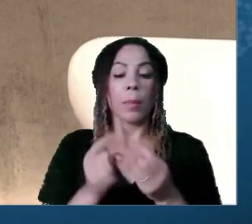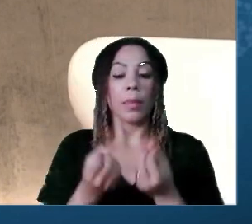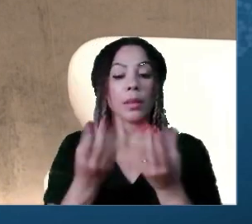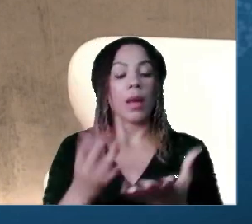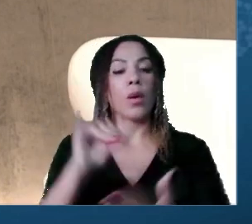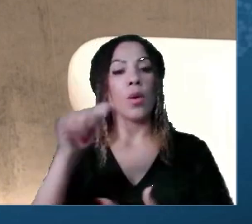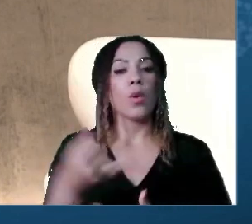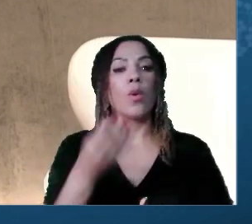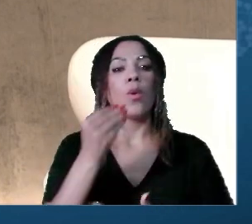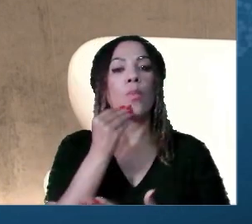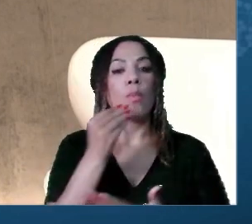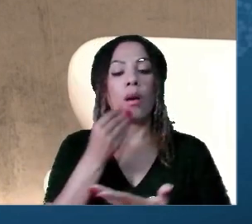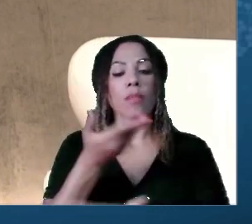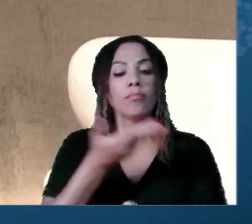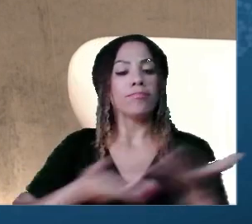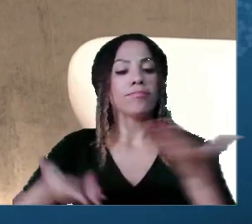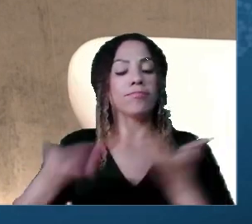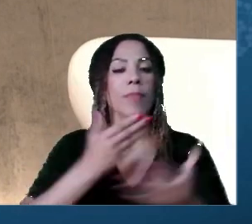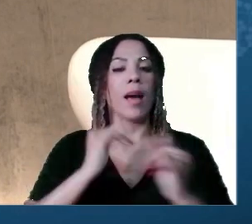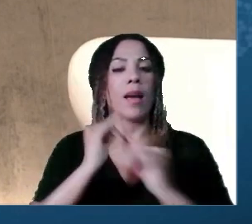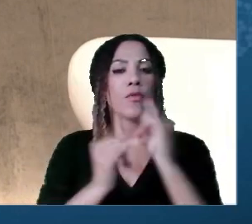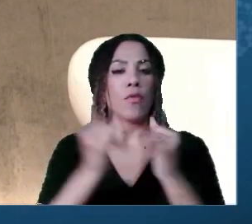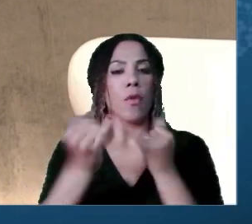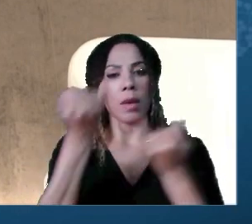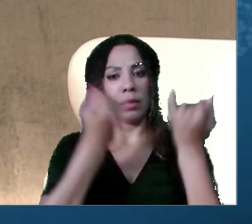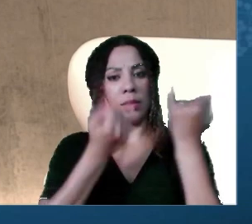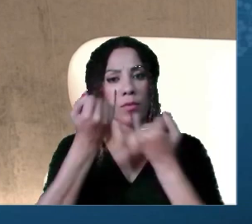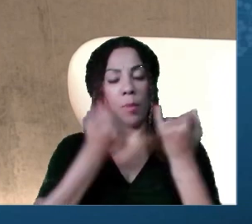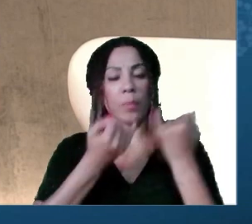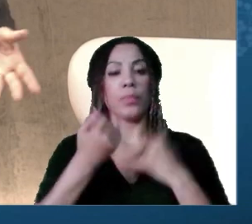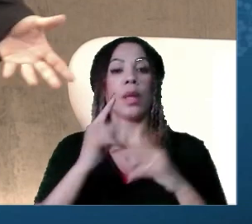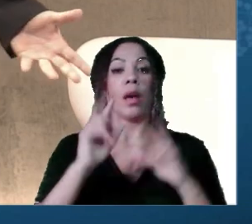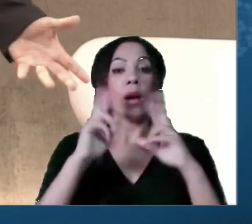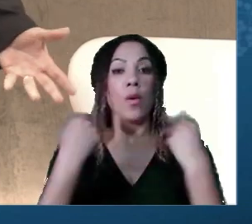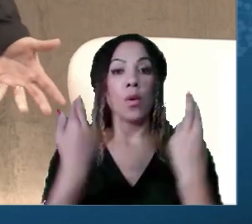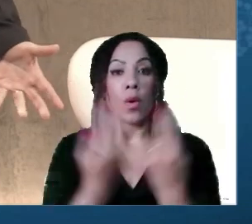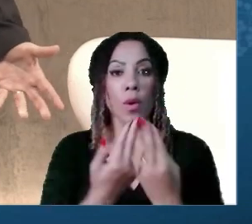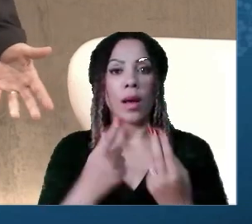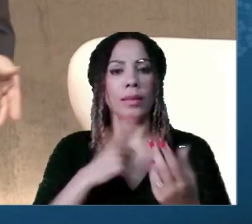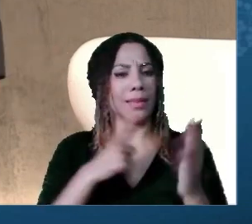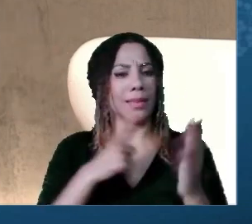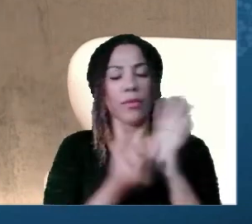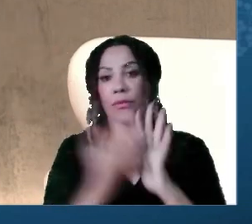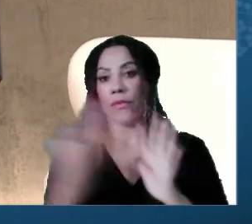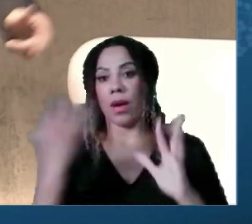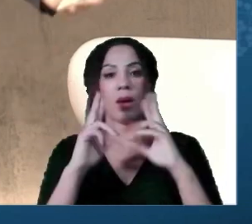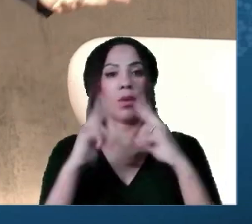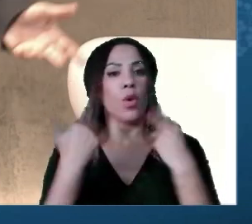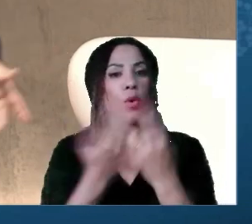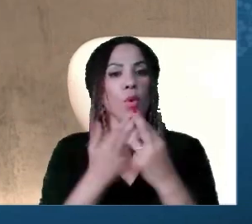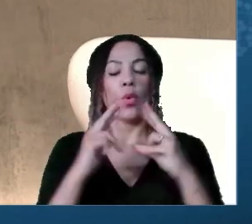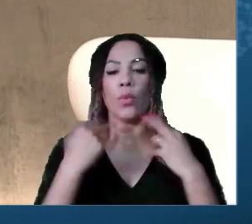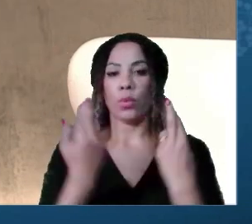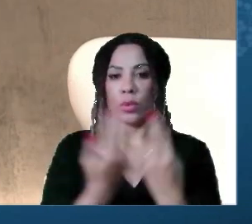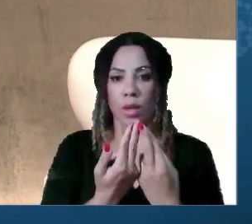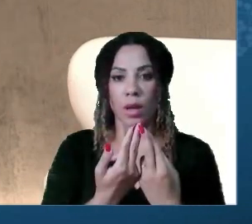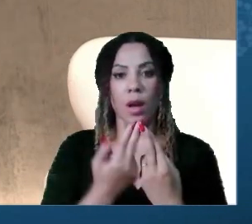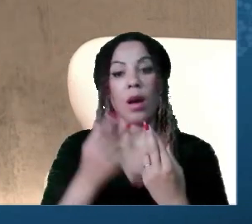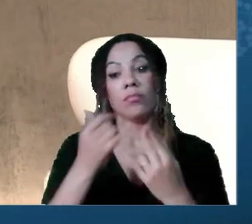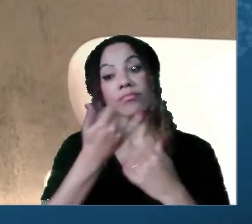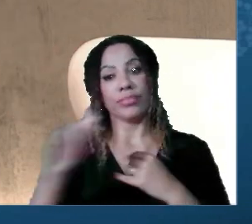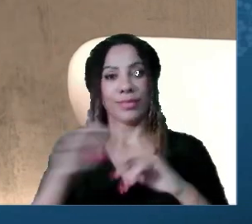de troca de informações, reuniões, houveram várias reuniões também, que isso não foi divulgado,